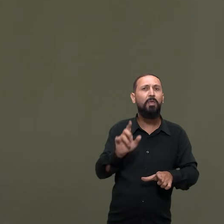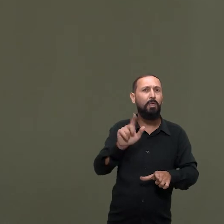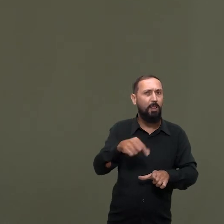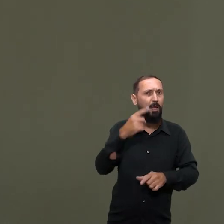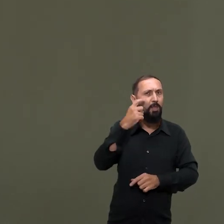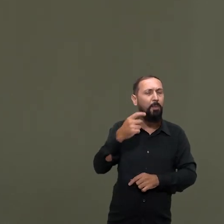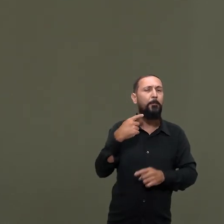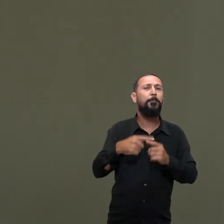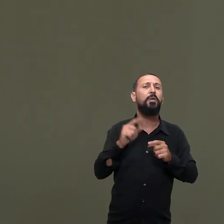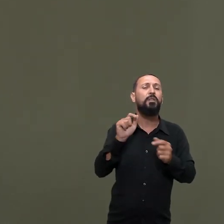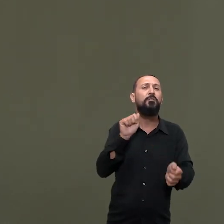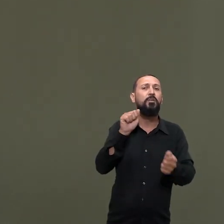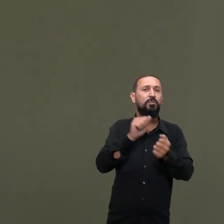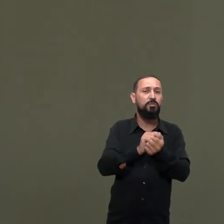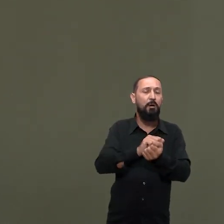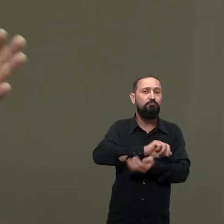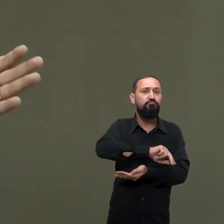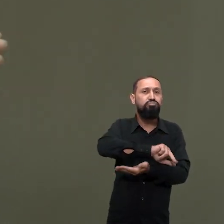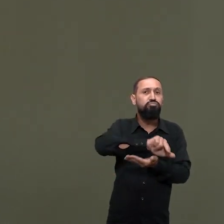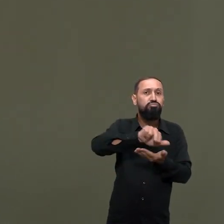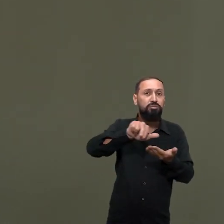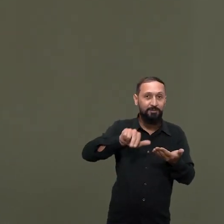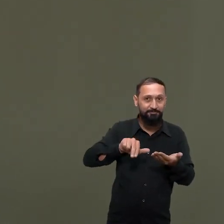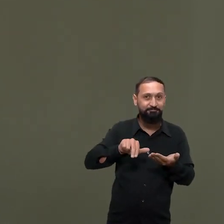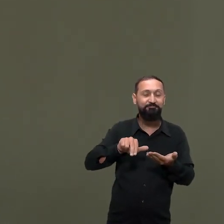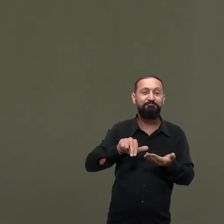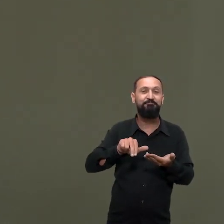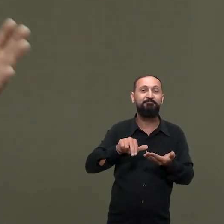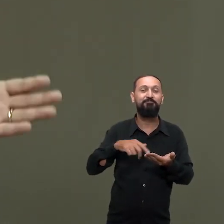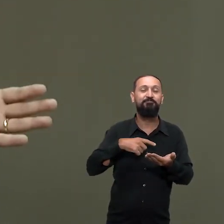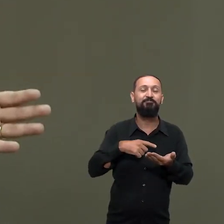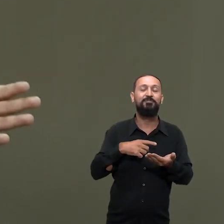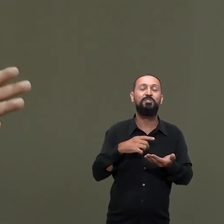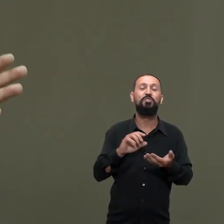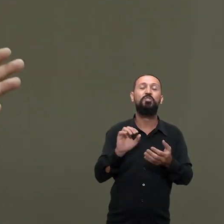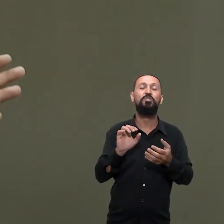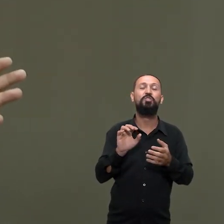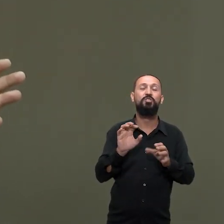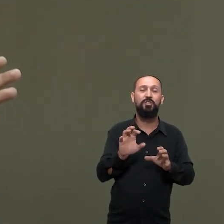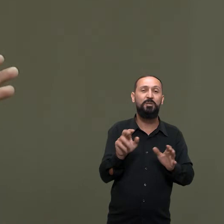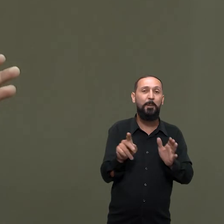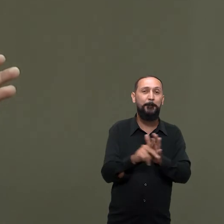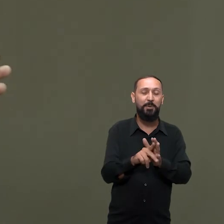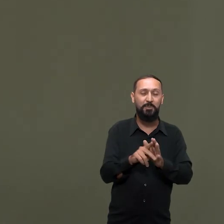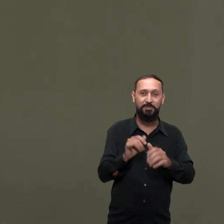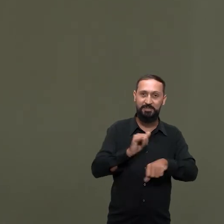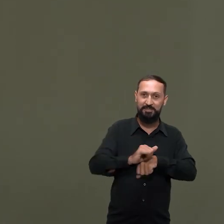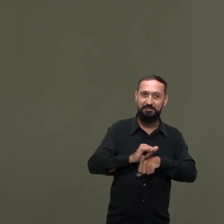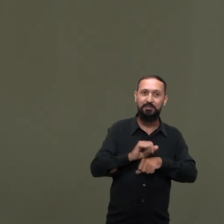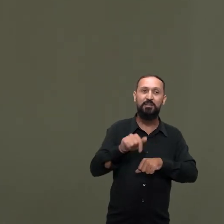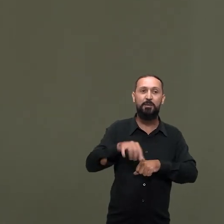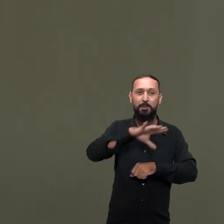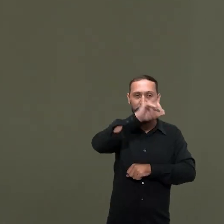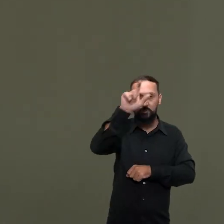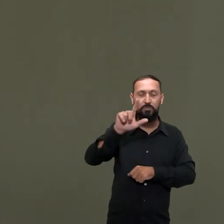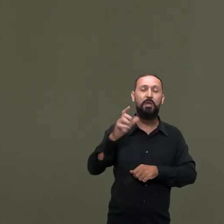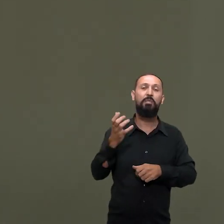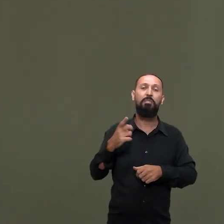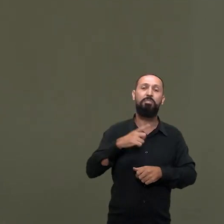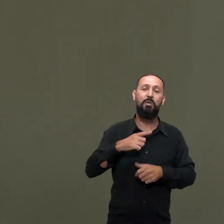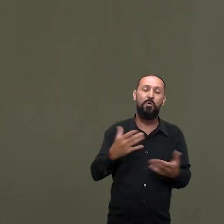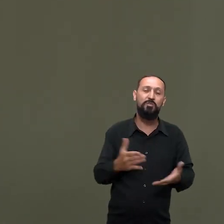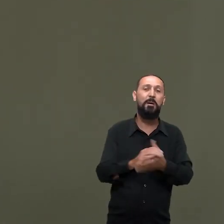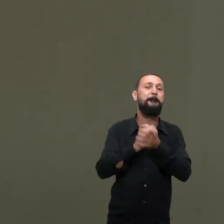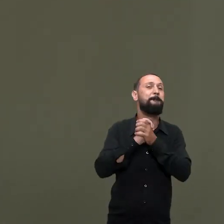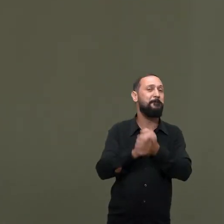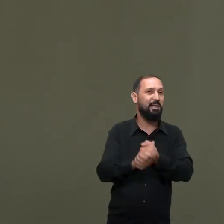muito interessante porque ela envolvia em várias facetas, várias dimensões, e o Estado de Mato Grosso do Sul está de